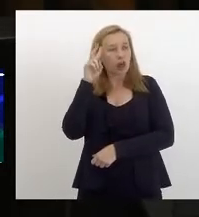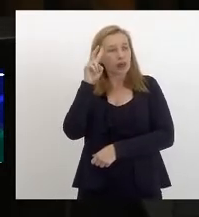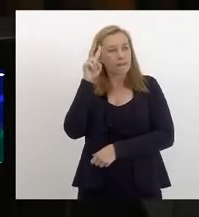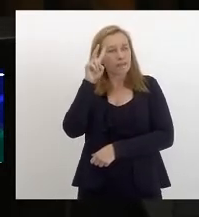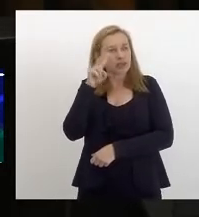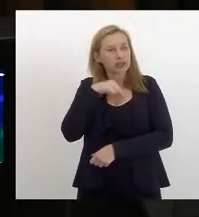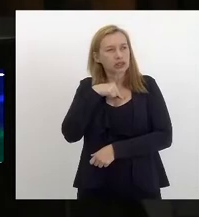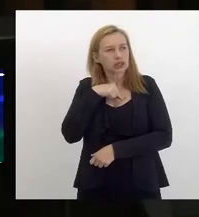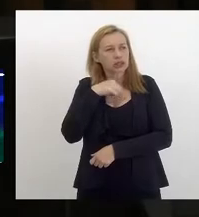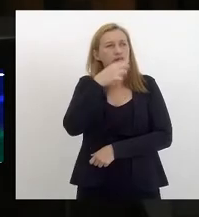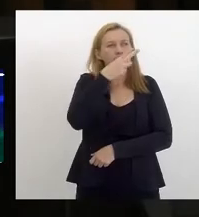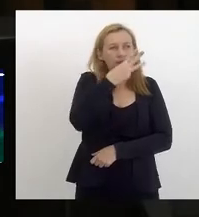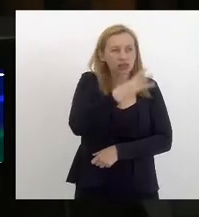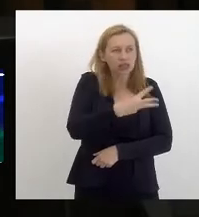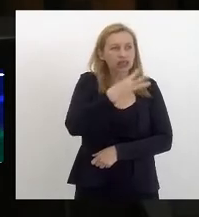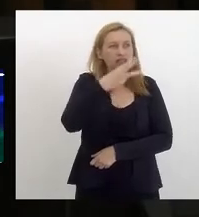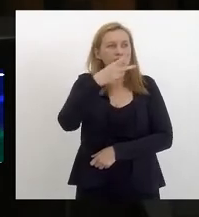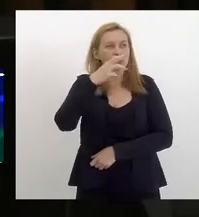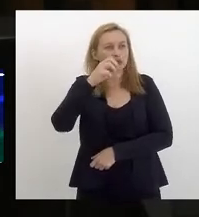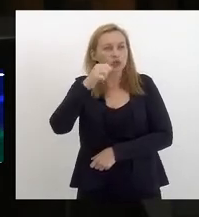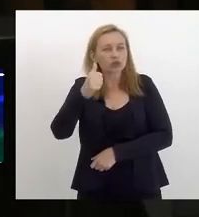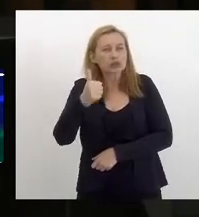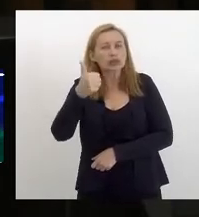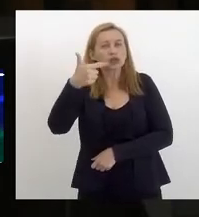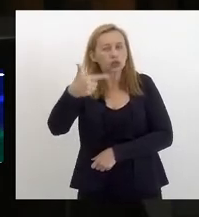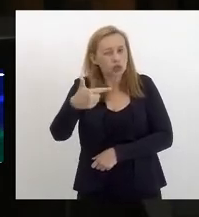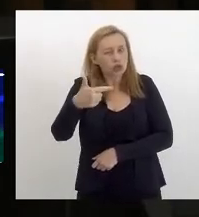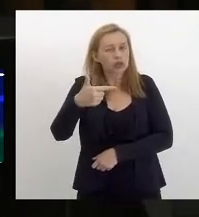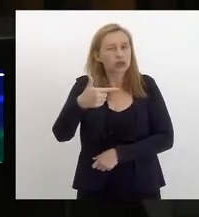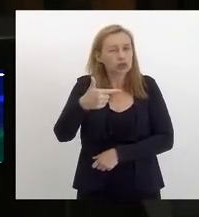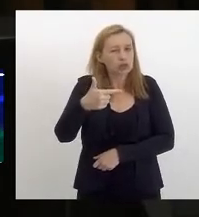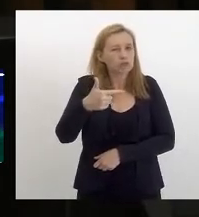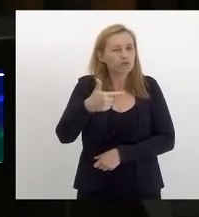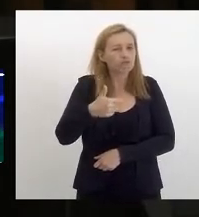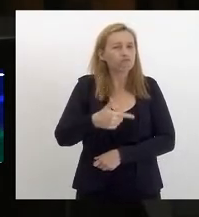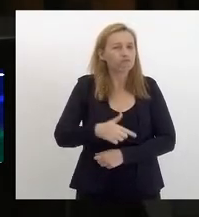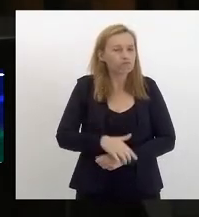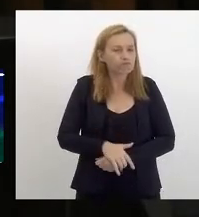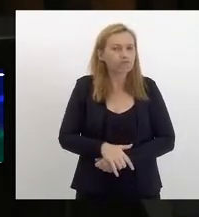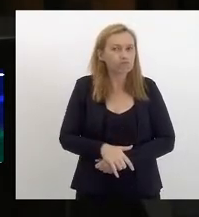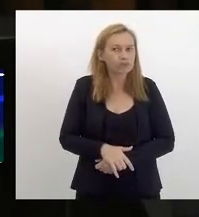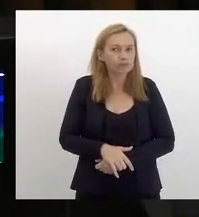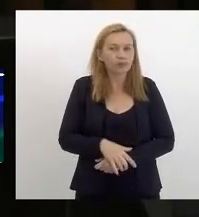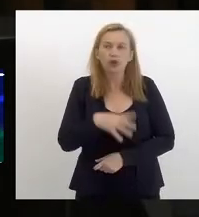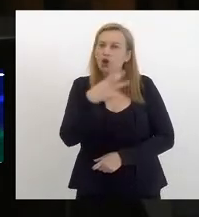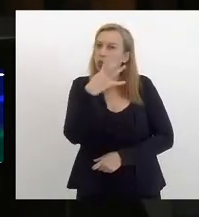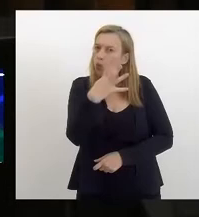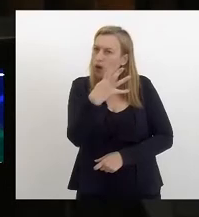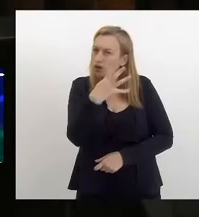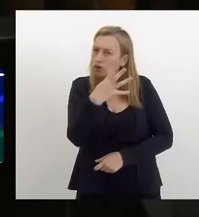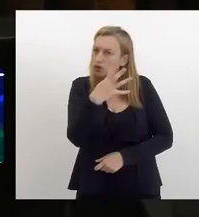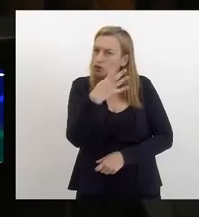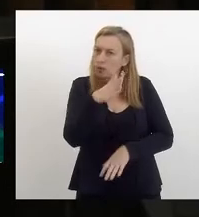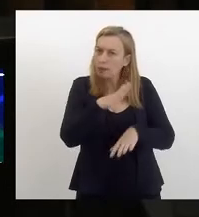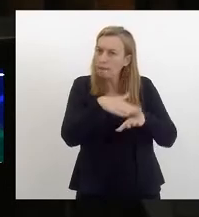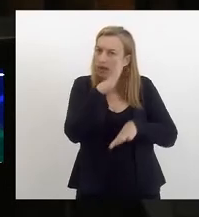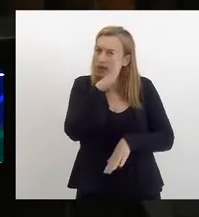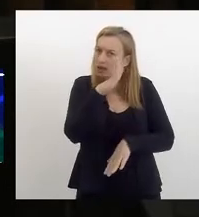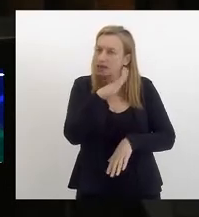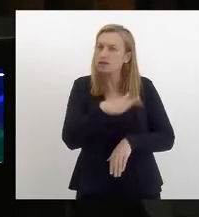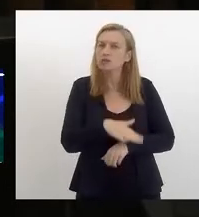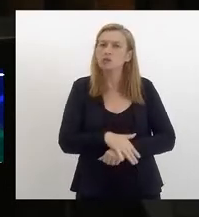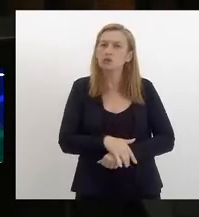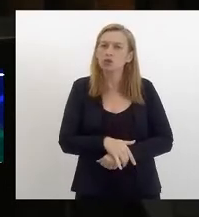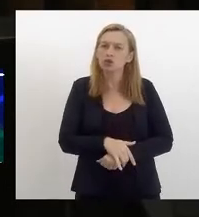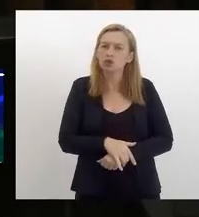foram 312 em 312 quatro a mais